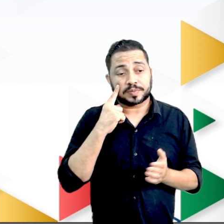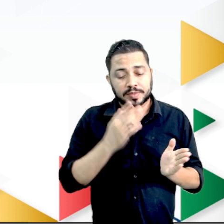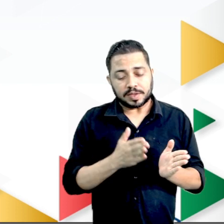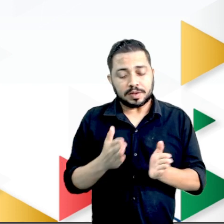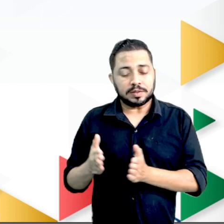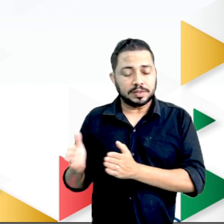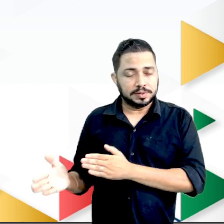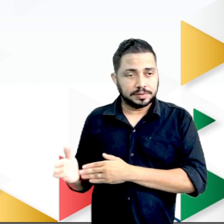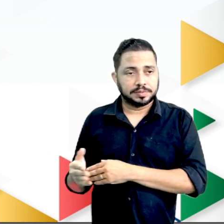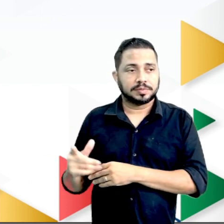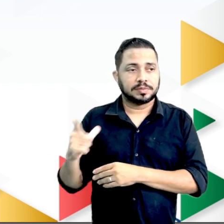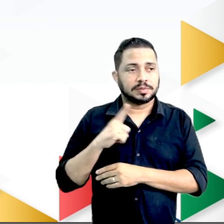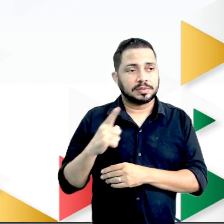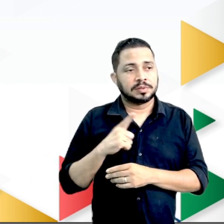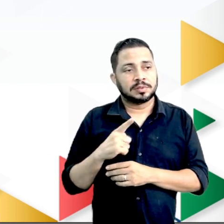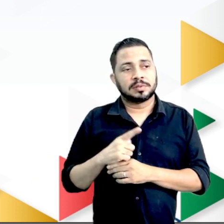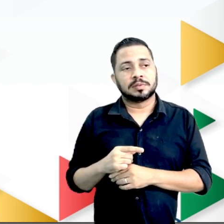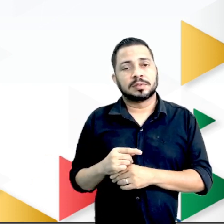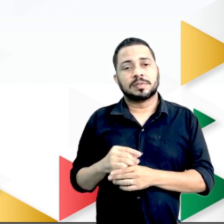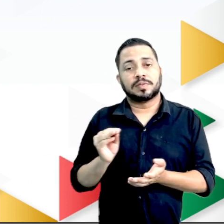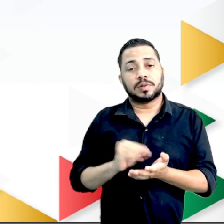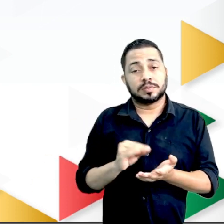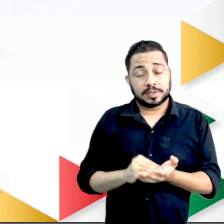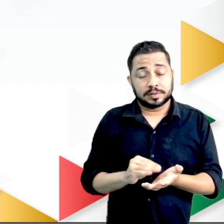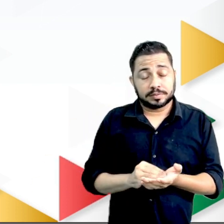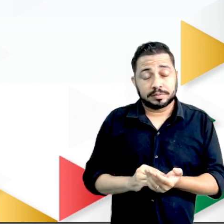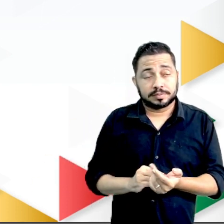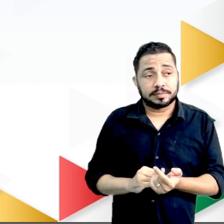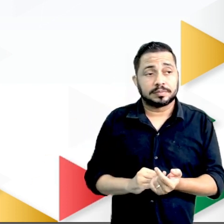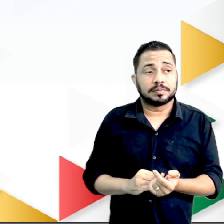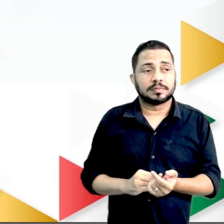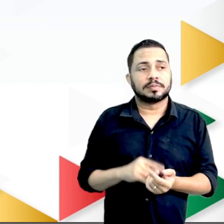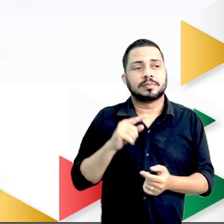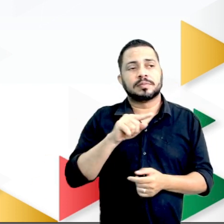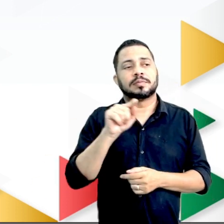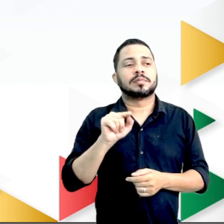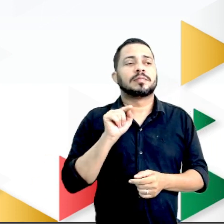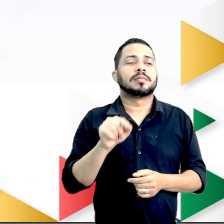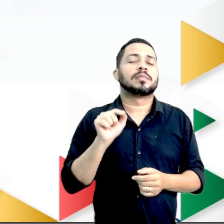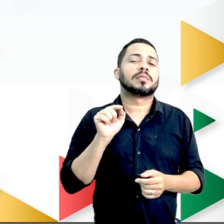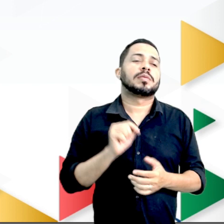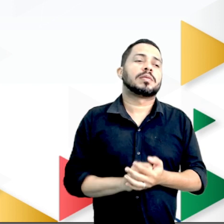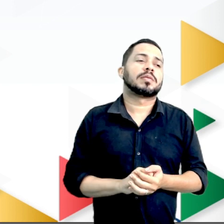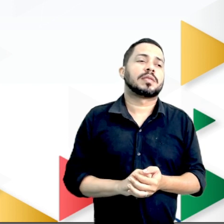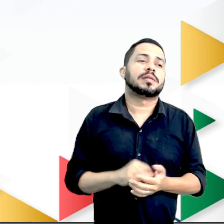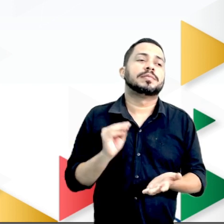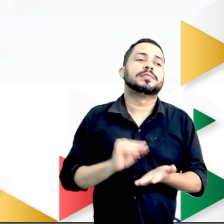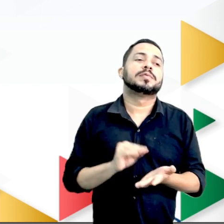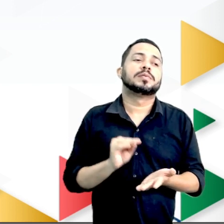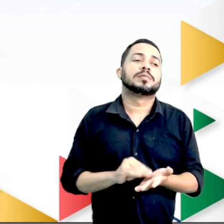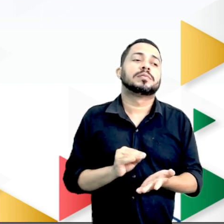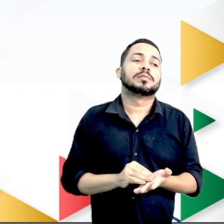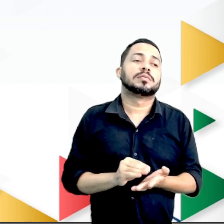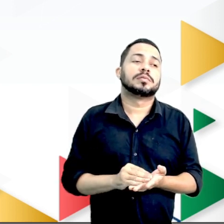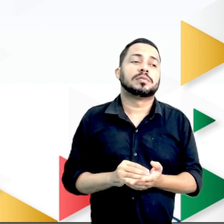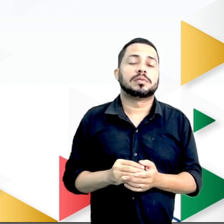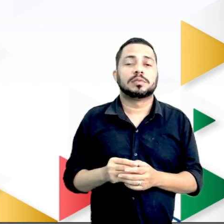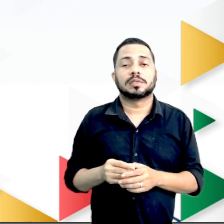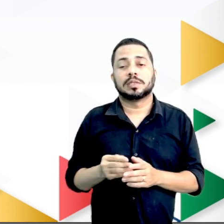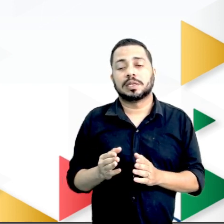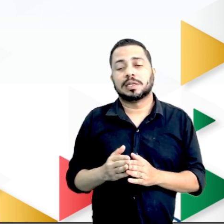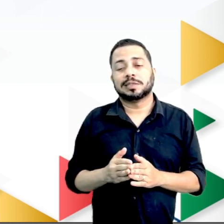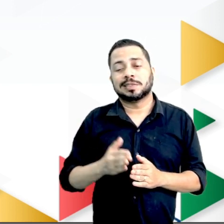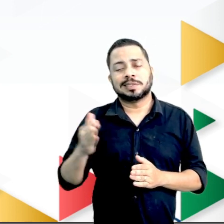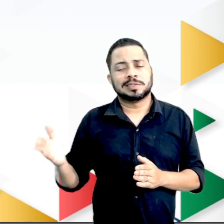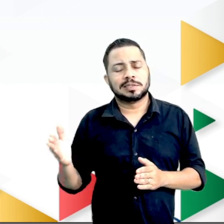abaixo está incompleta. Ok? Essa interrogação no último quadrado. A figura que está faltando à direita da tua